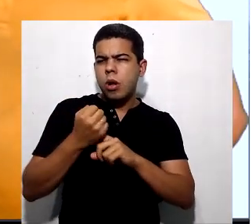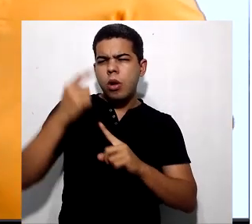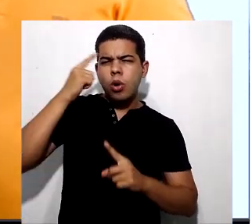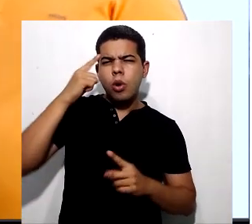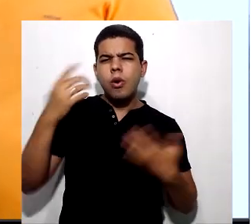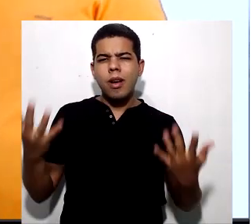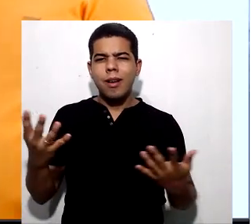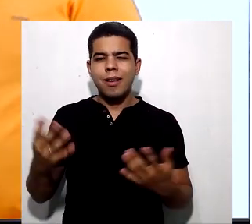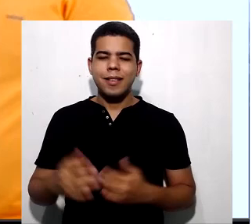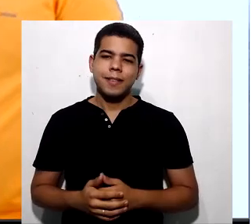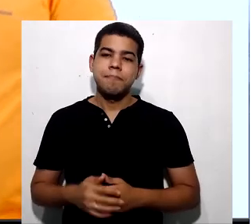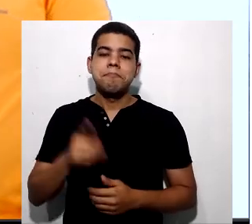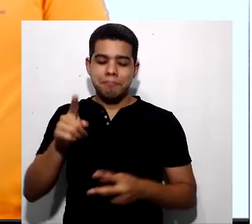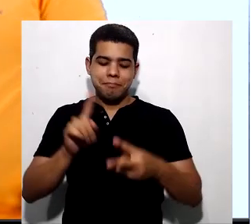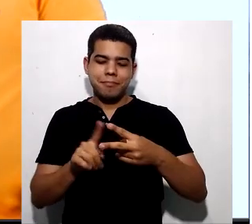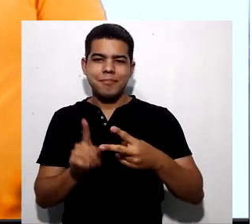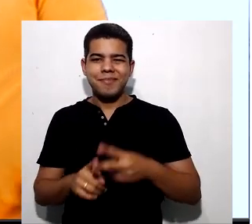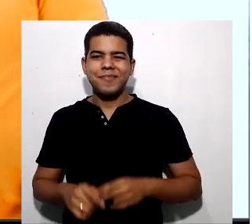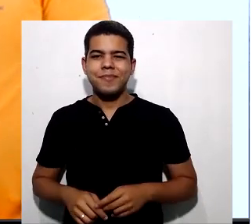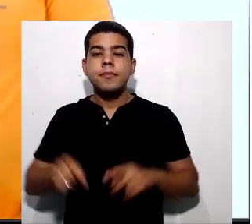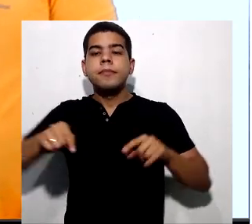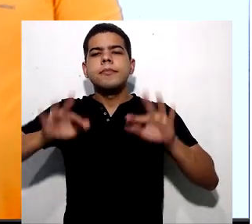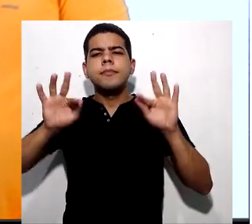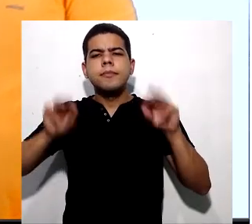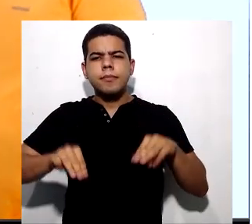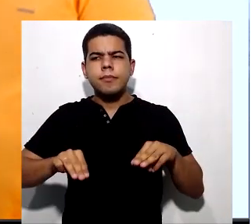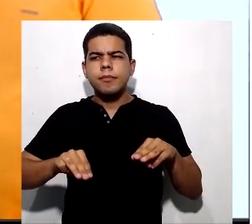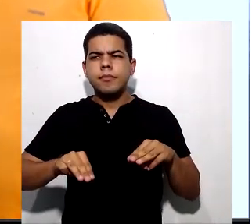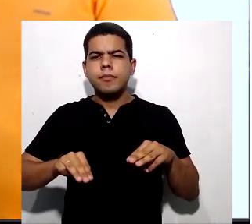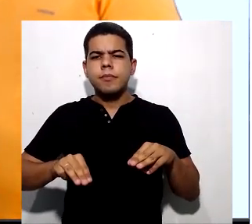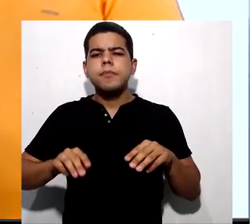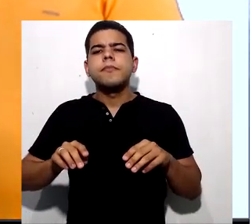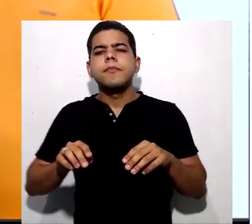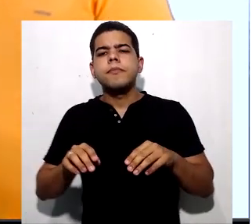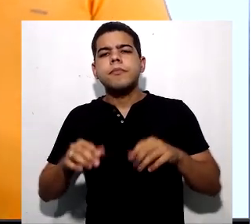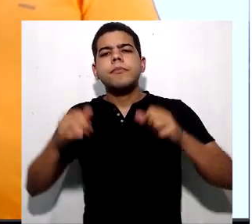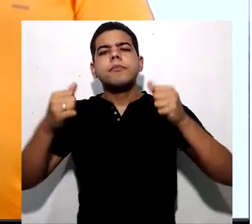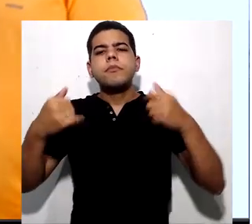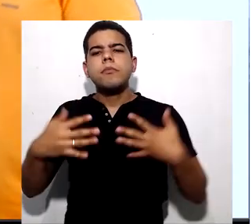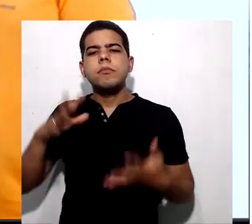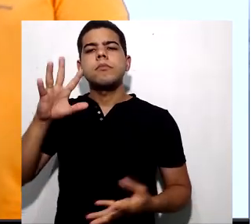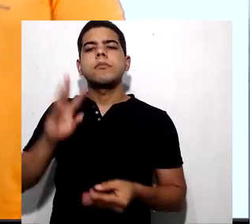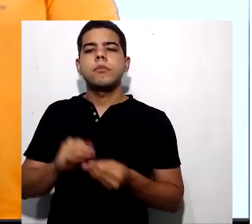gente, nós finalizamos com o seguinte ponto. Nossa série, como eu já falei, ela se